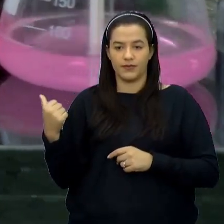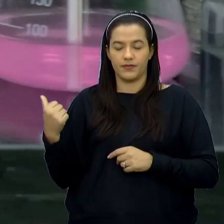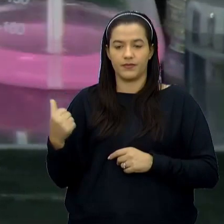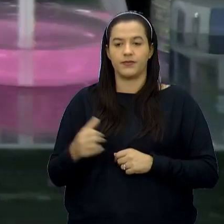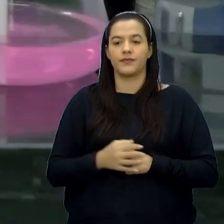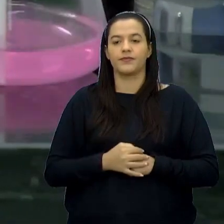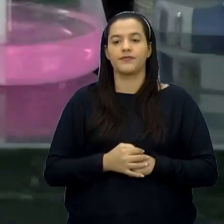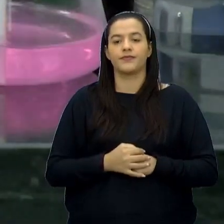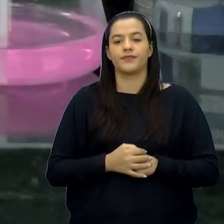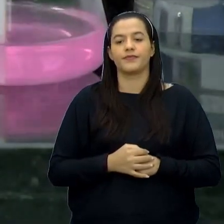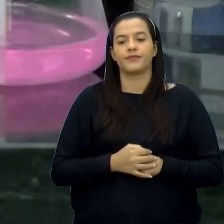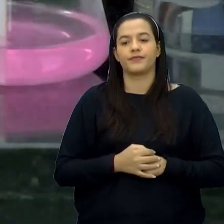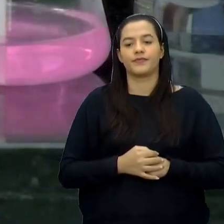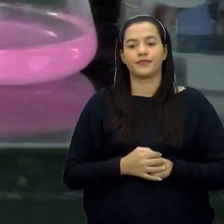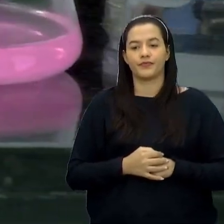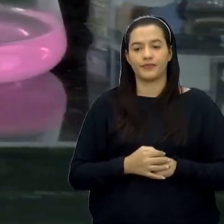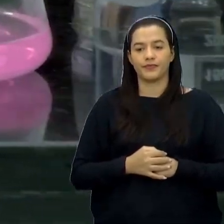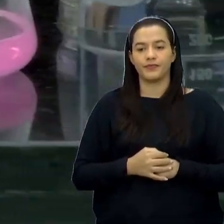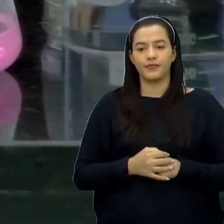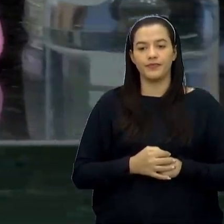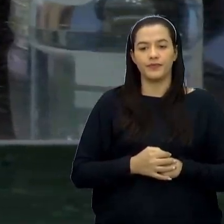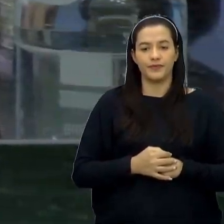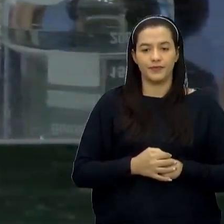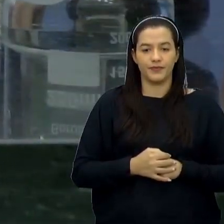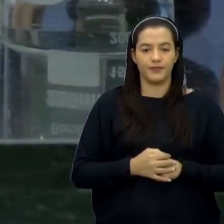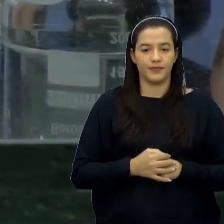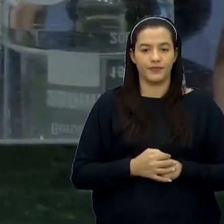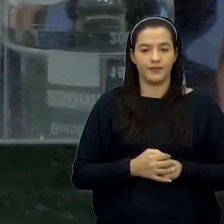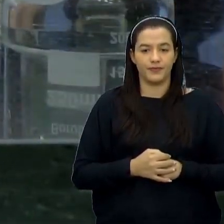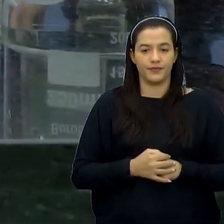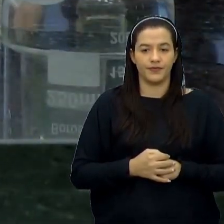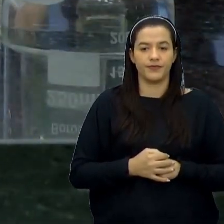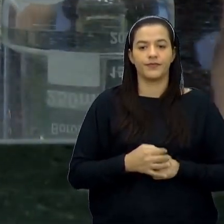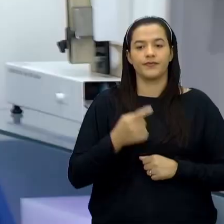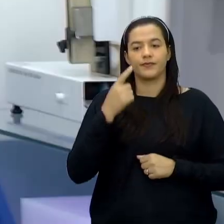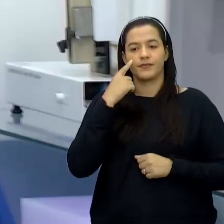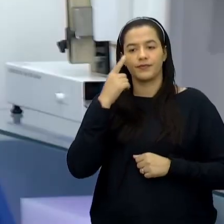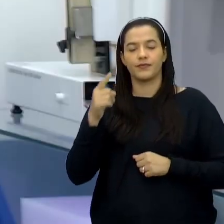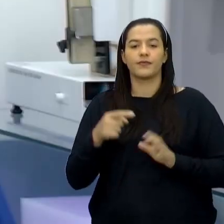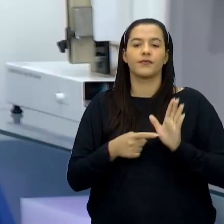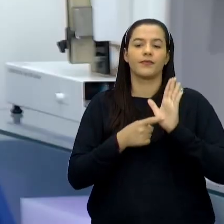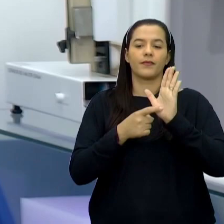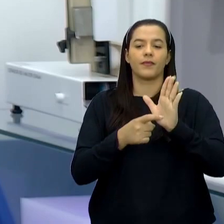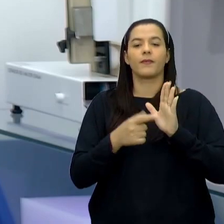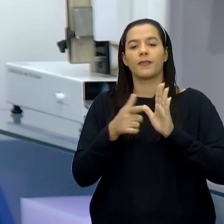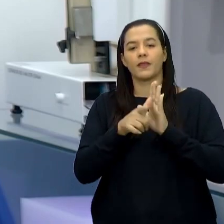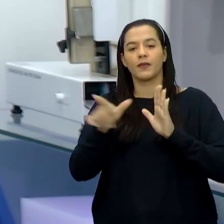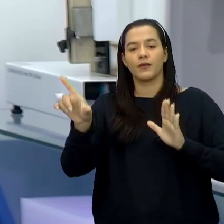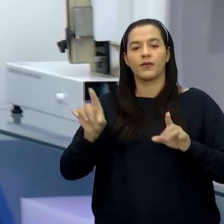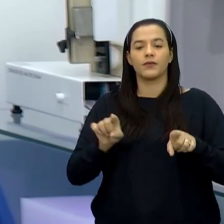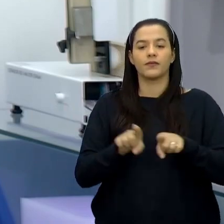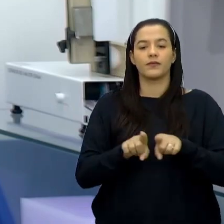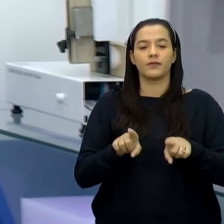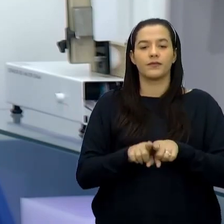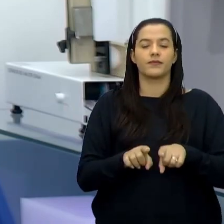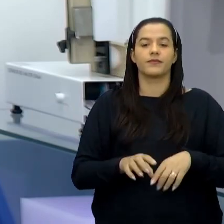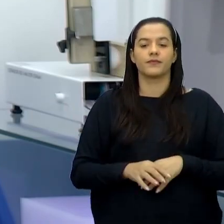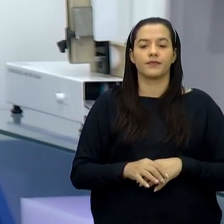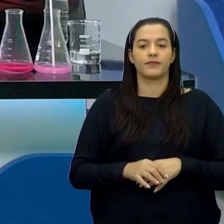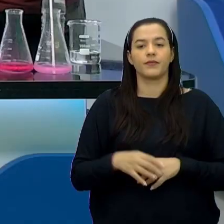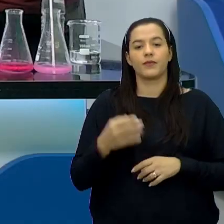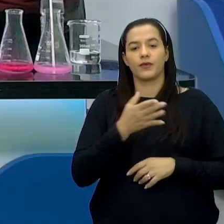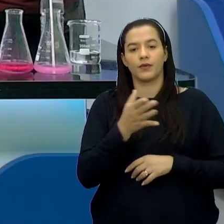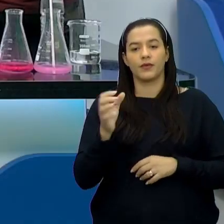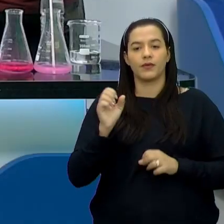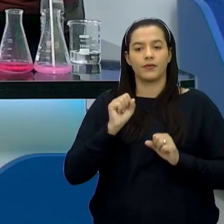Aqui, tá certo? E você pode mostrar de outra forma também. Você pode